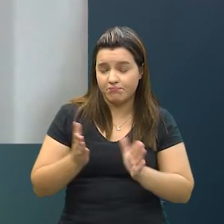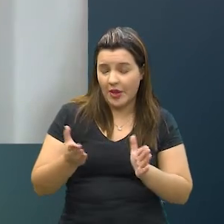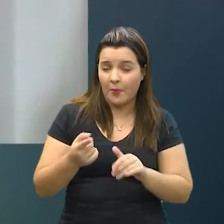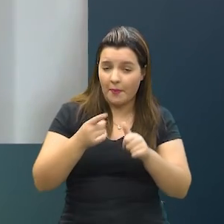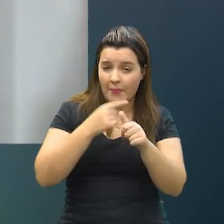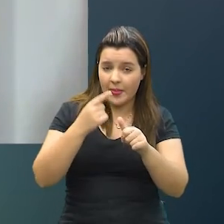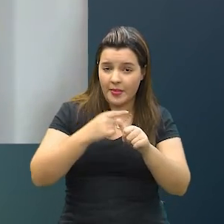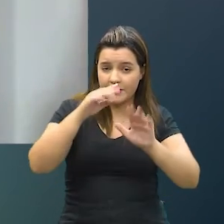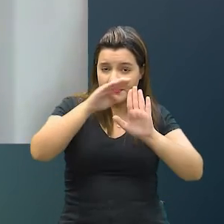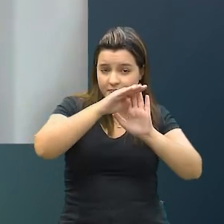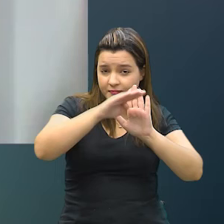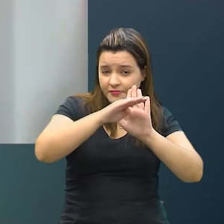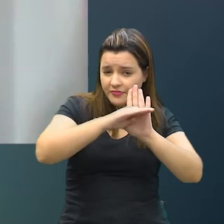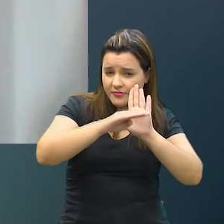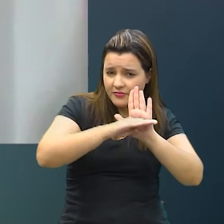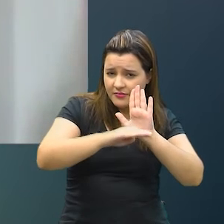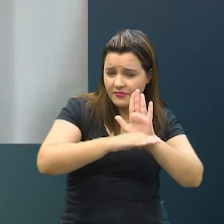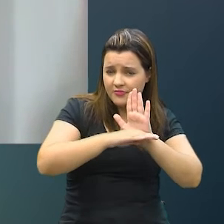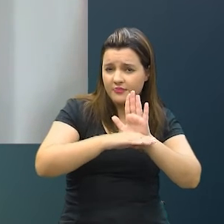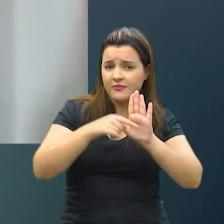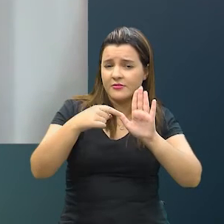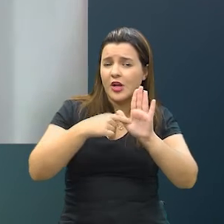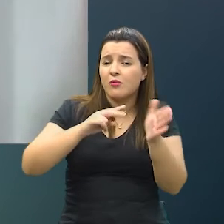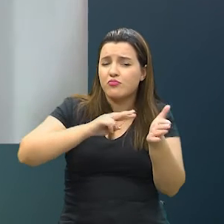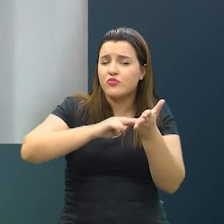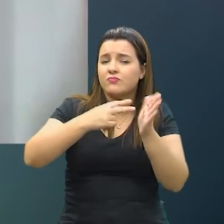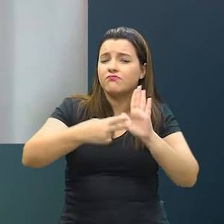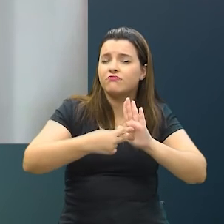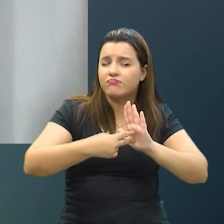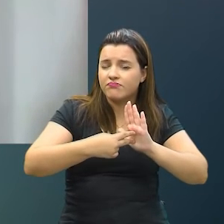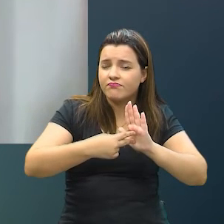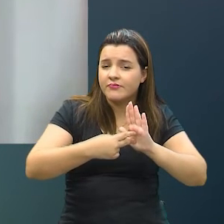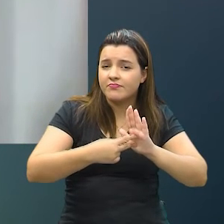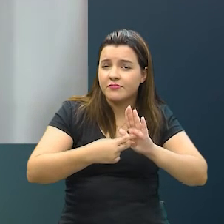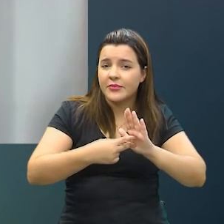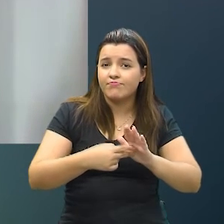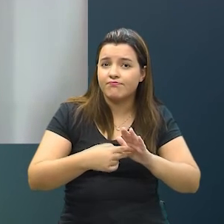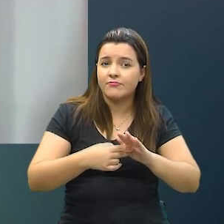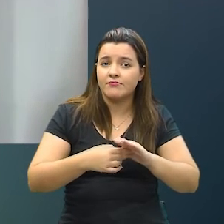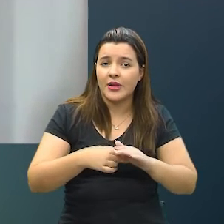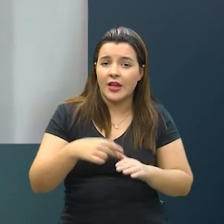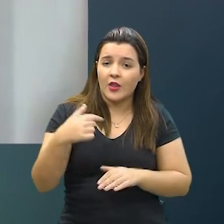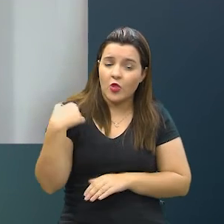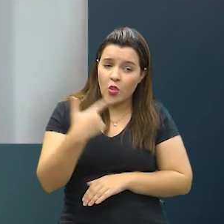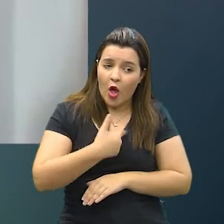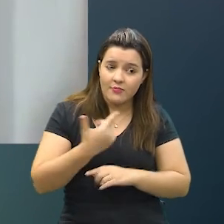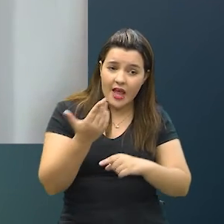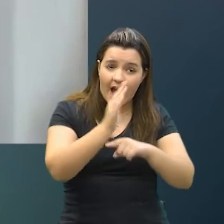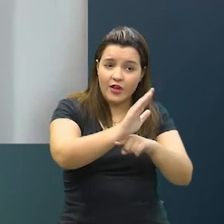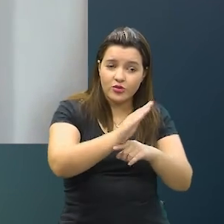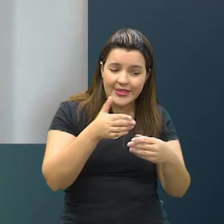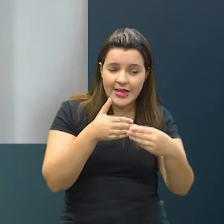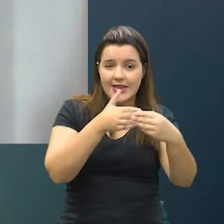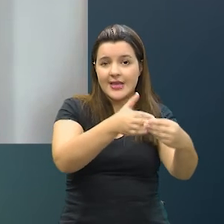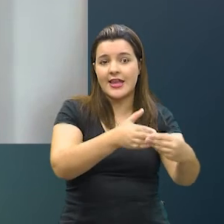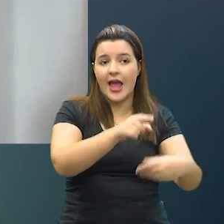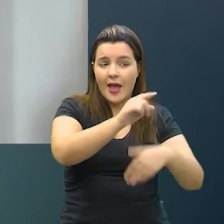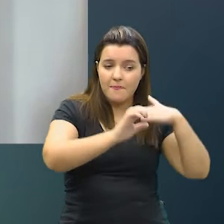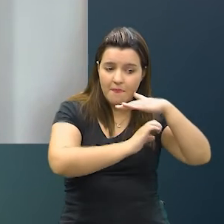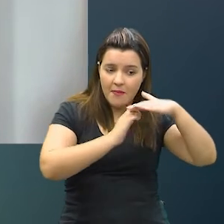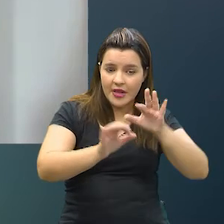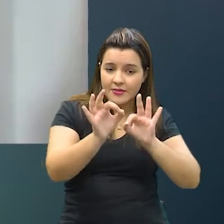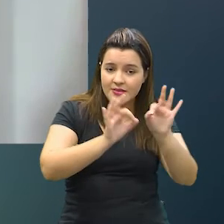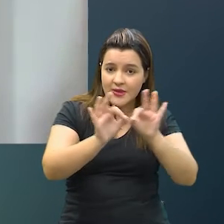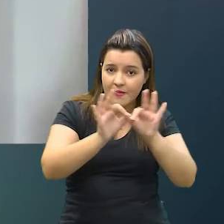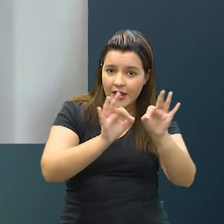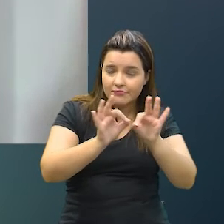né? Porque os protocolos, né, eles significam uma forma da empresa se planejar e se preparar